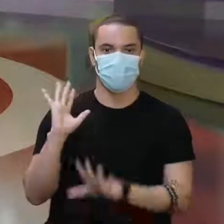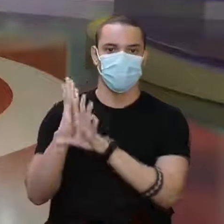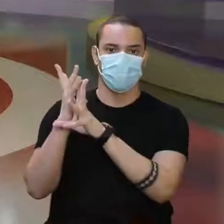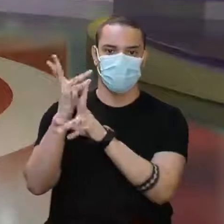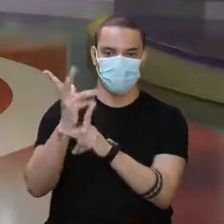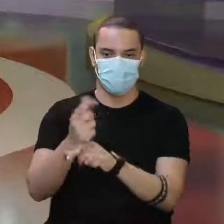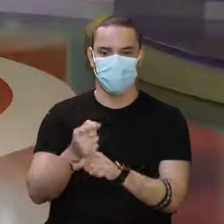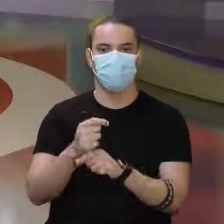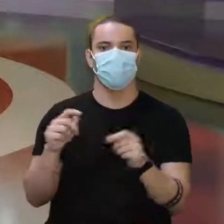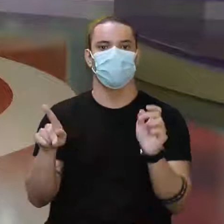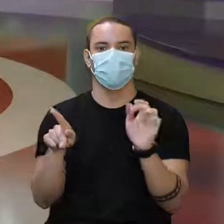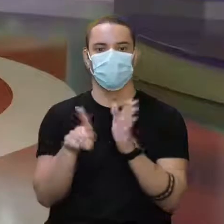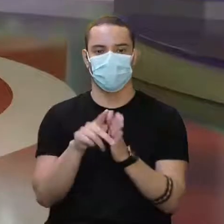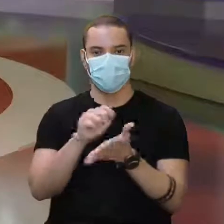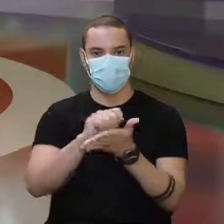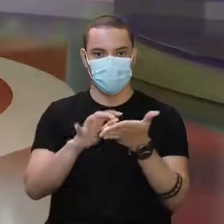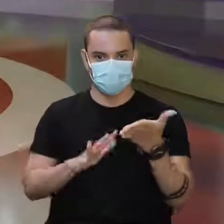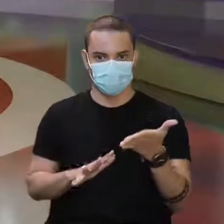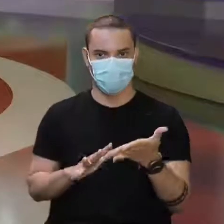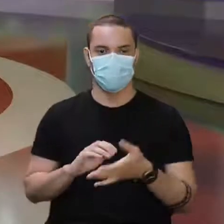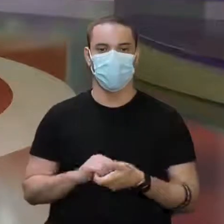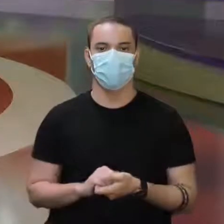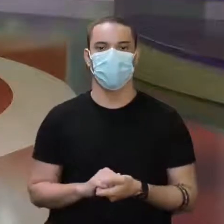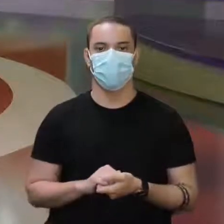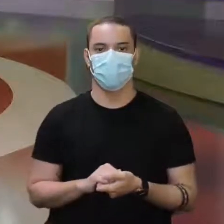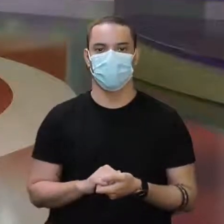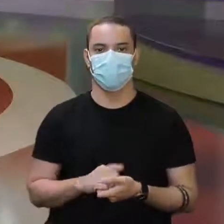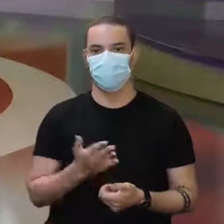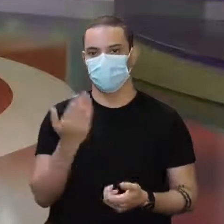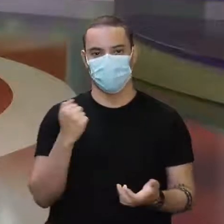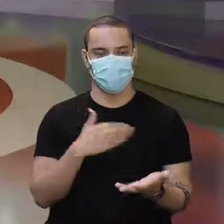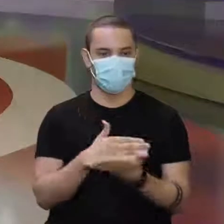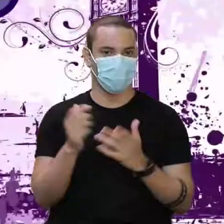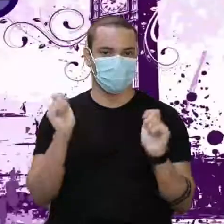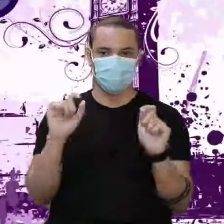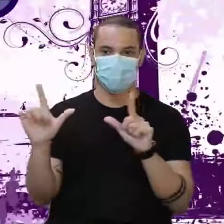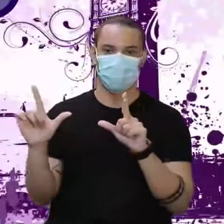and Exercise, so let's begin. Vamos começar para a tela.